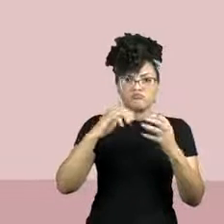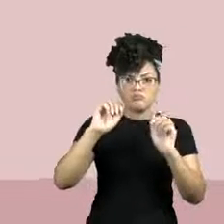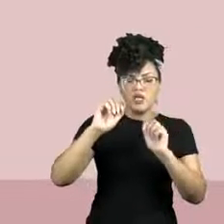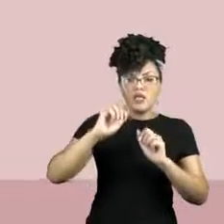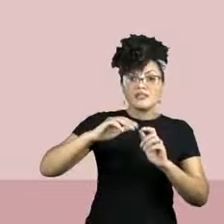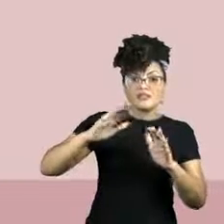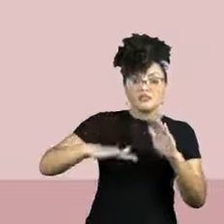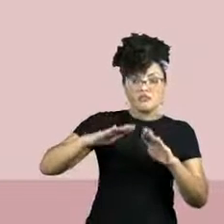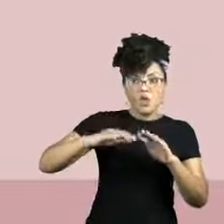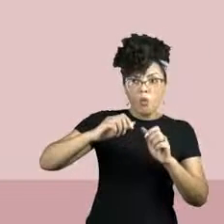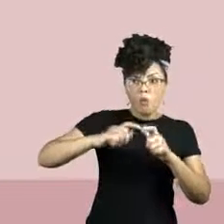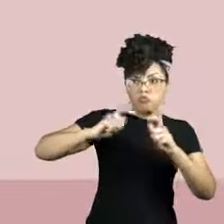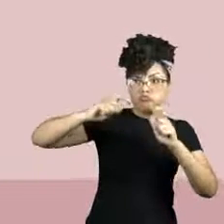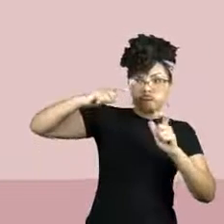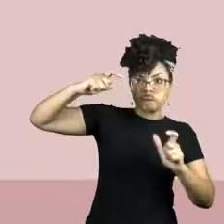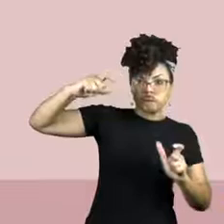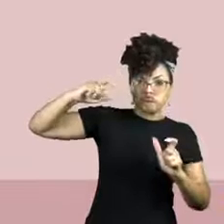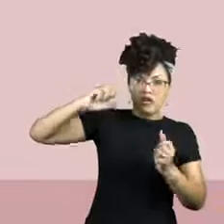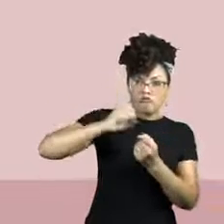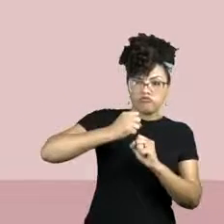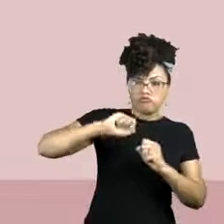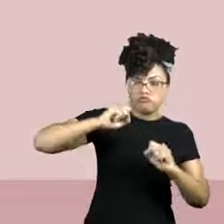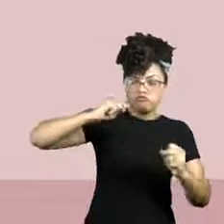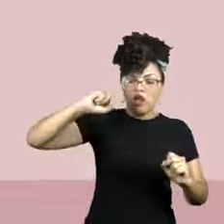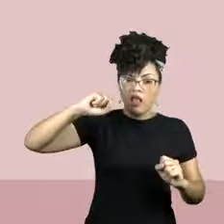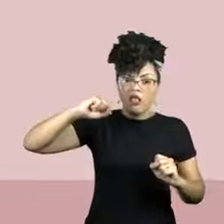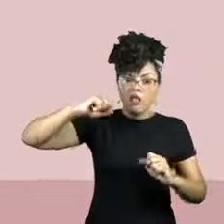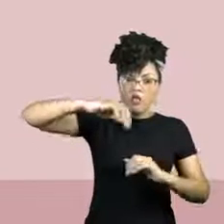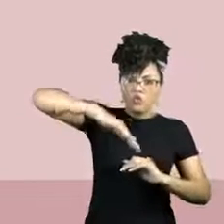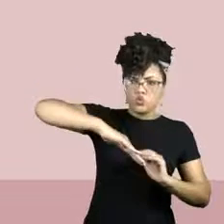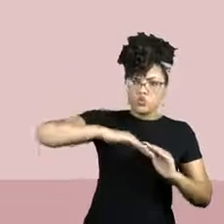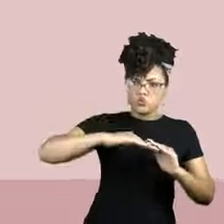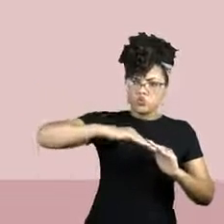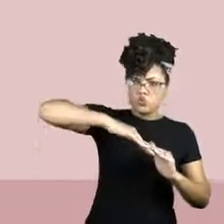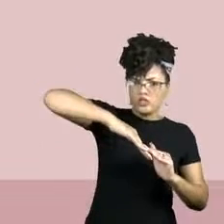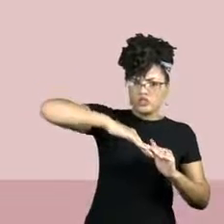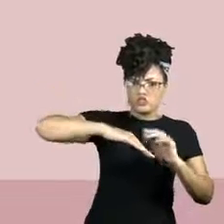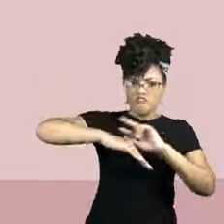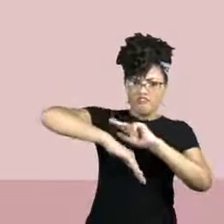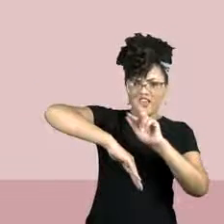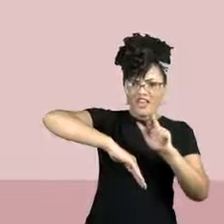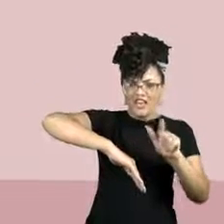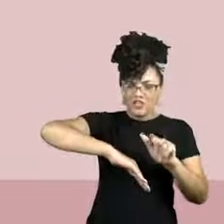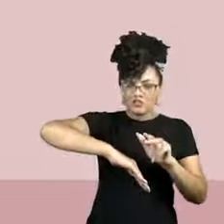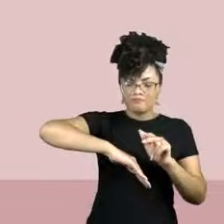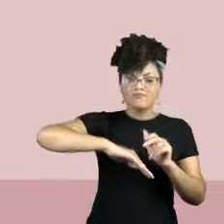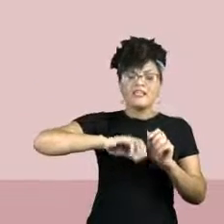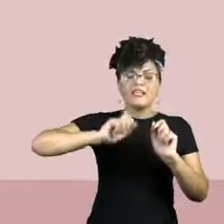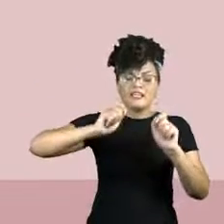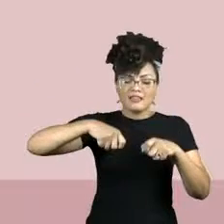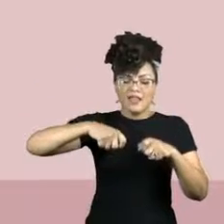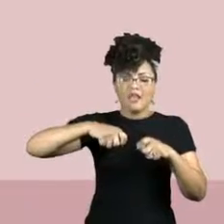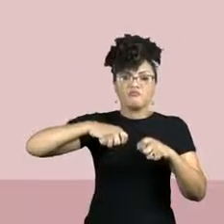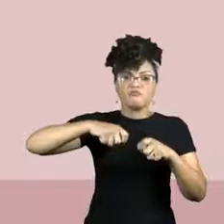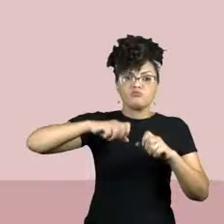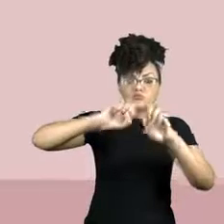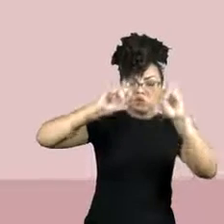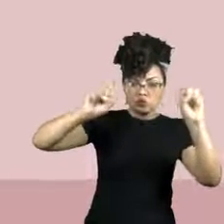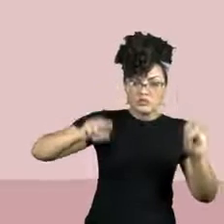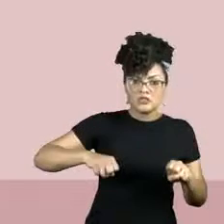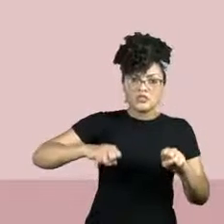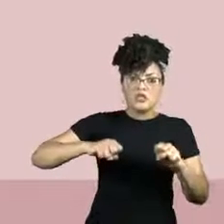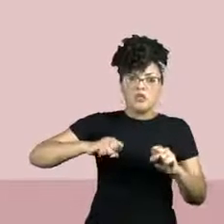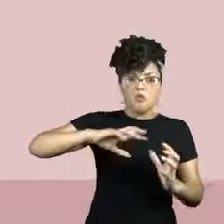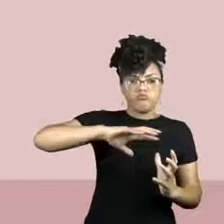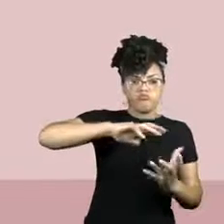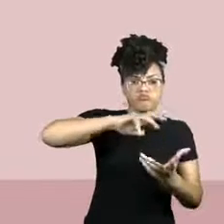às vezes, você pode ter, por exemplo, dentro de um mesmo sistema, uma falha um pouco mais, vamos dizer assim, globalizada,